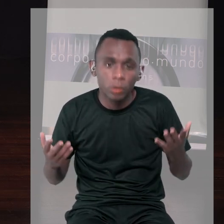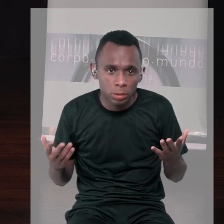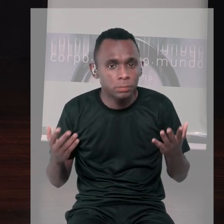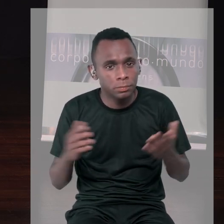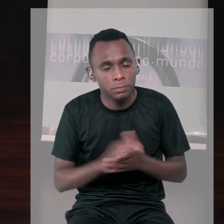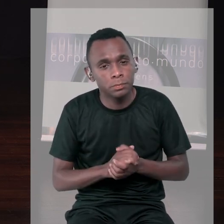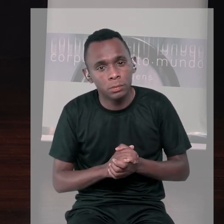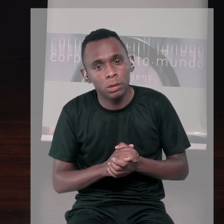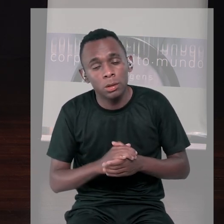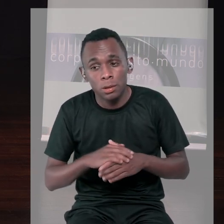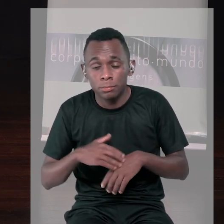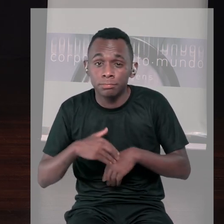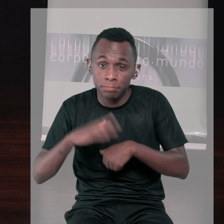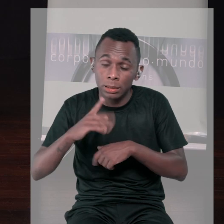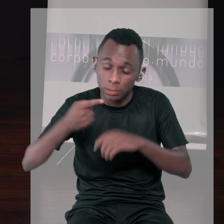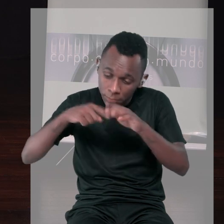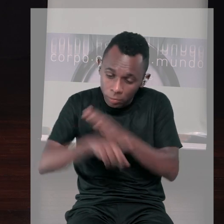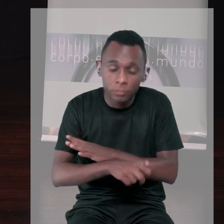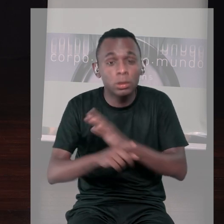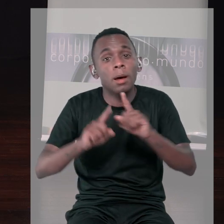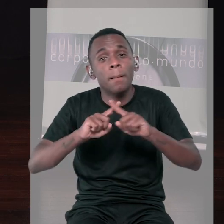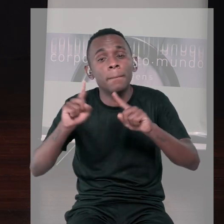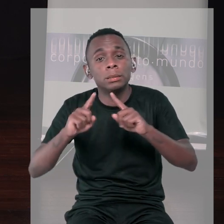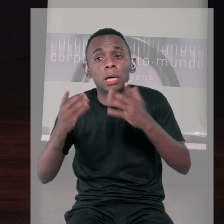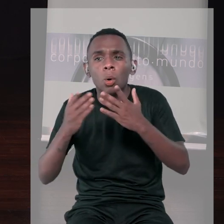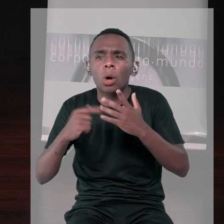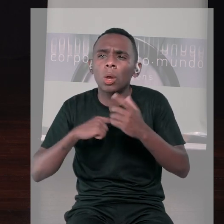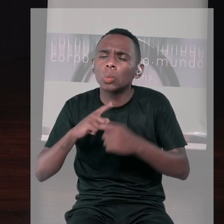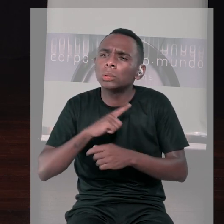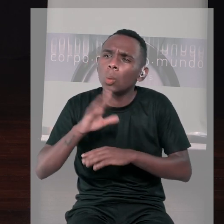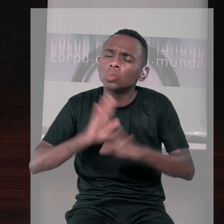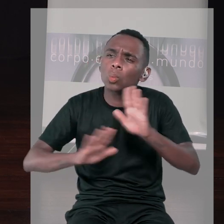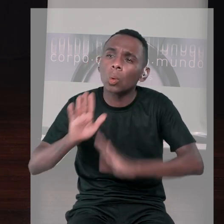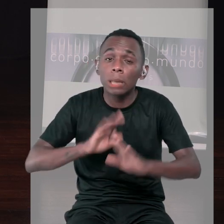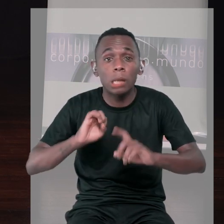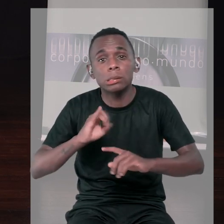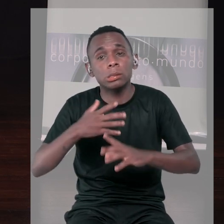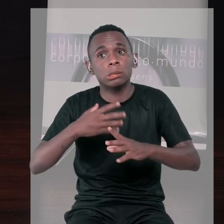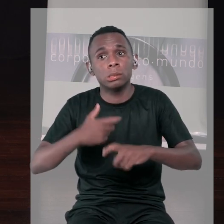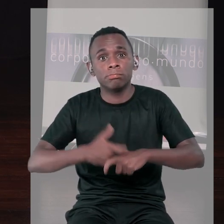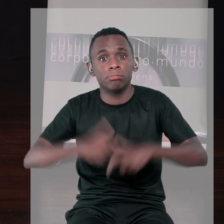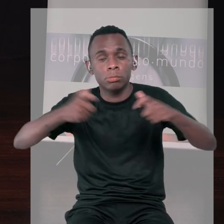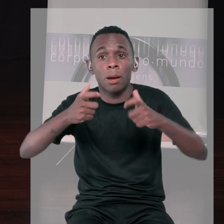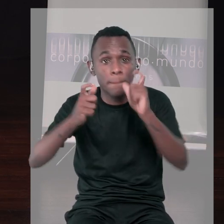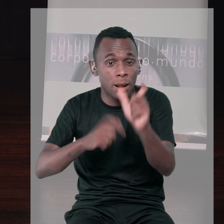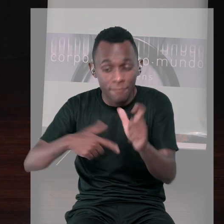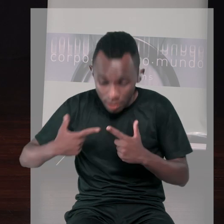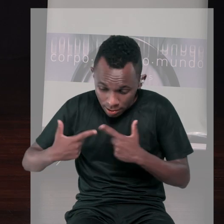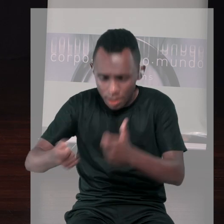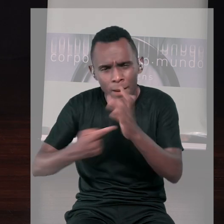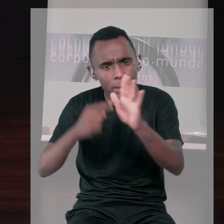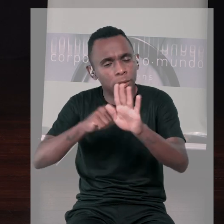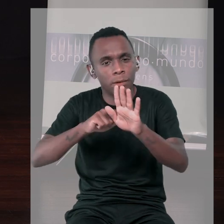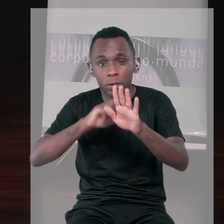substancial. Agora, eu teria um certo cuidado para não exagerar em usar a palavra guerra como metáfora. Embora a gente